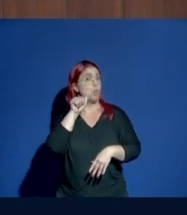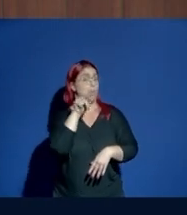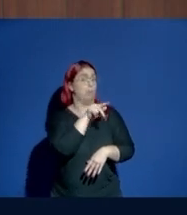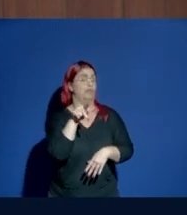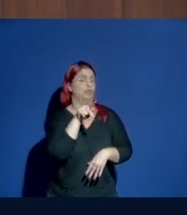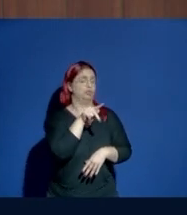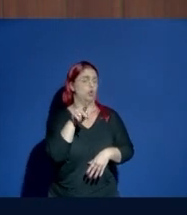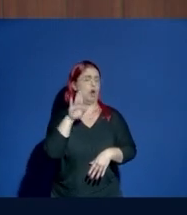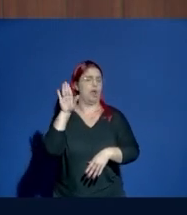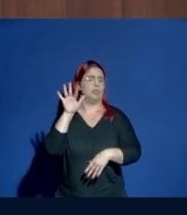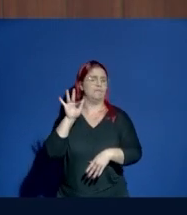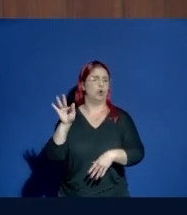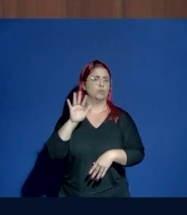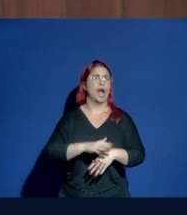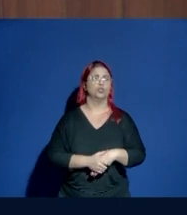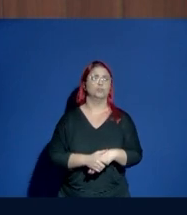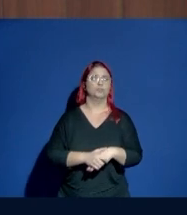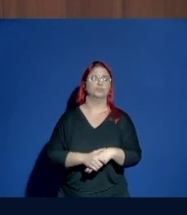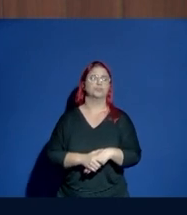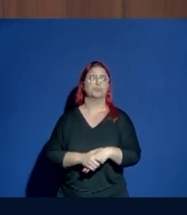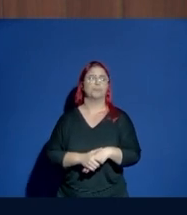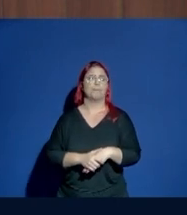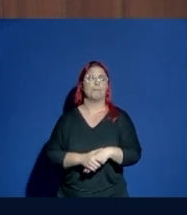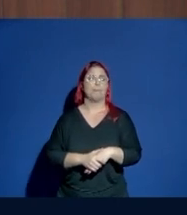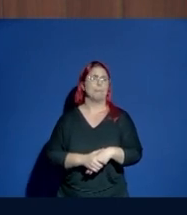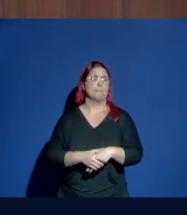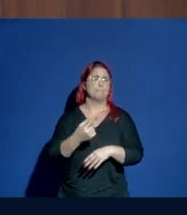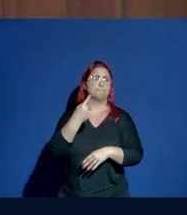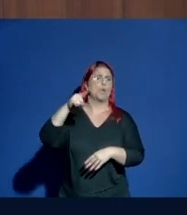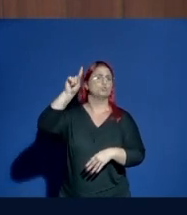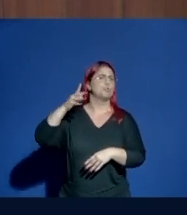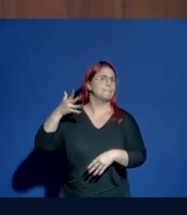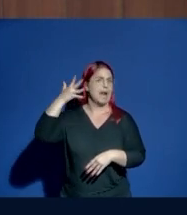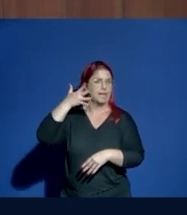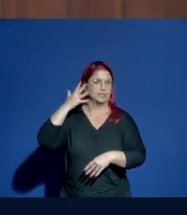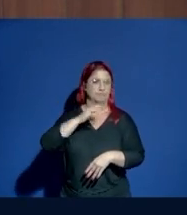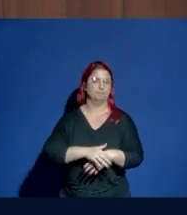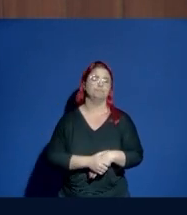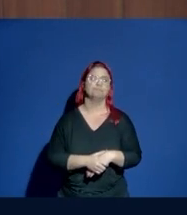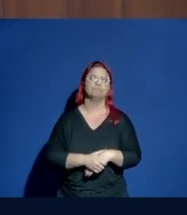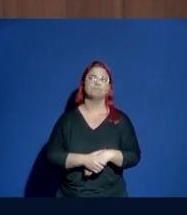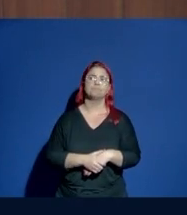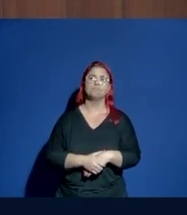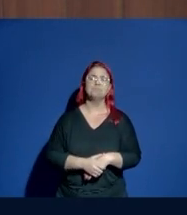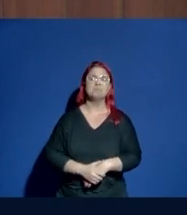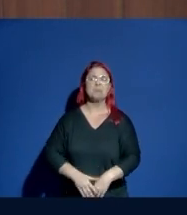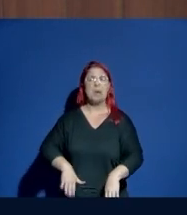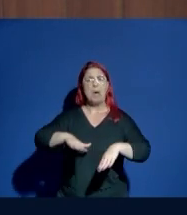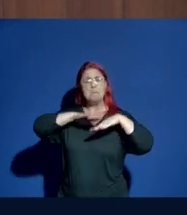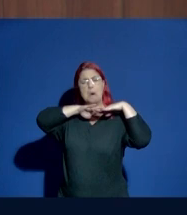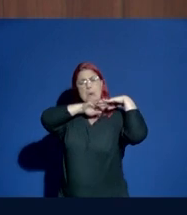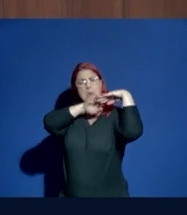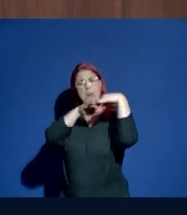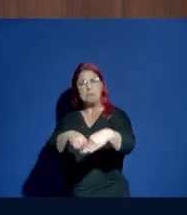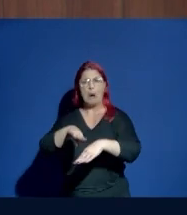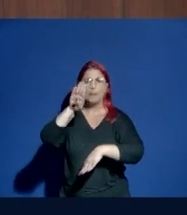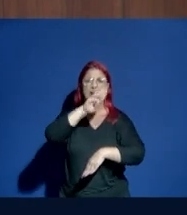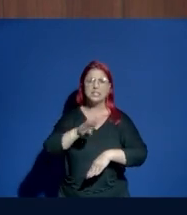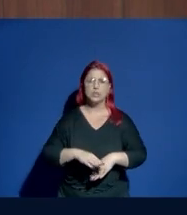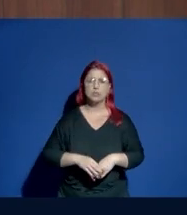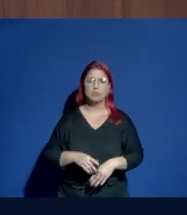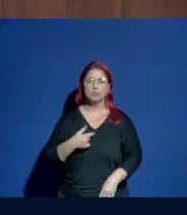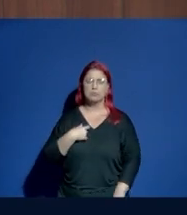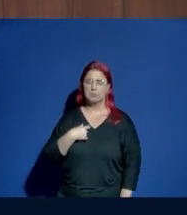da faculdade Lisboa a última palestrante minha gente esculhambando o Brasil